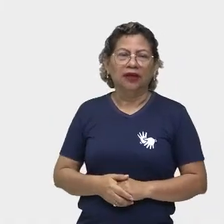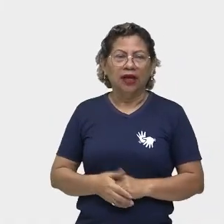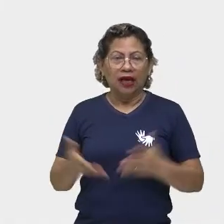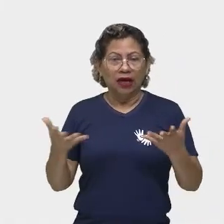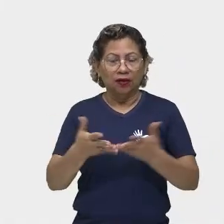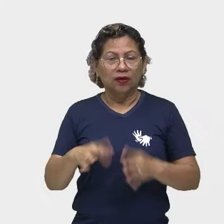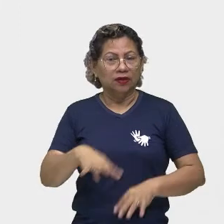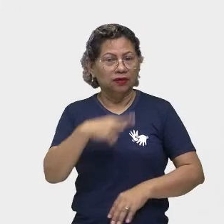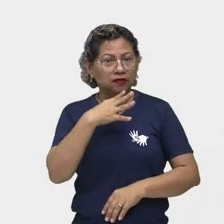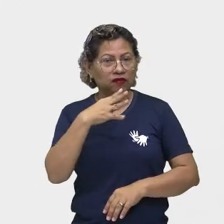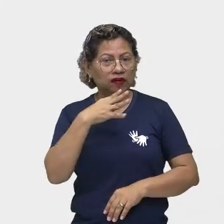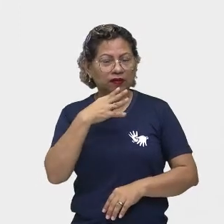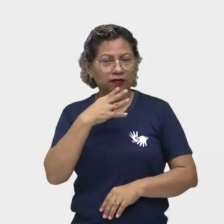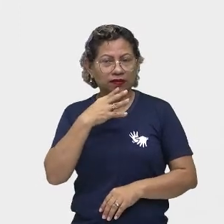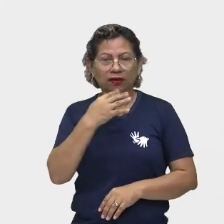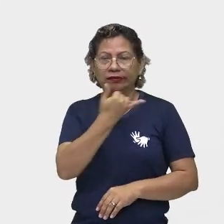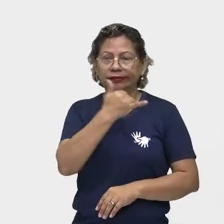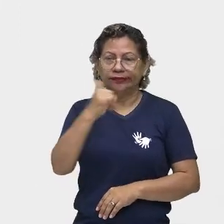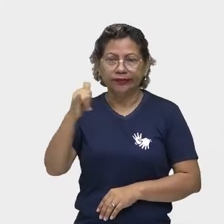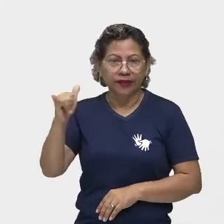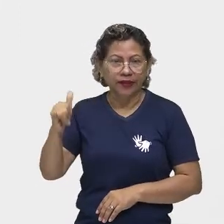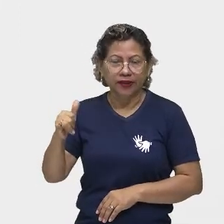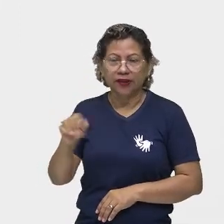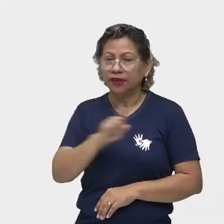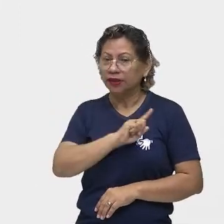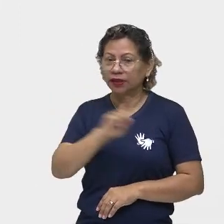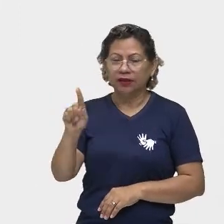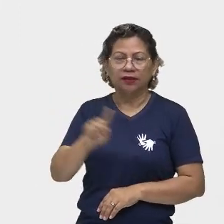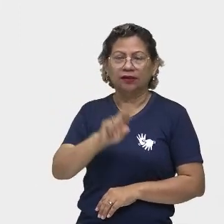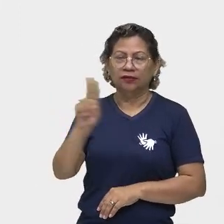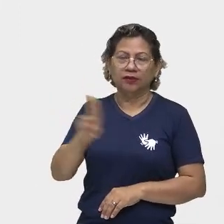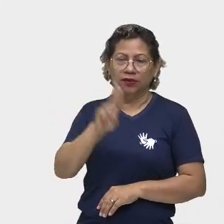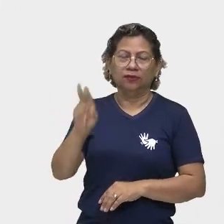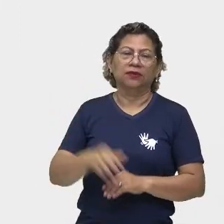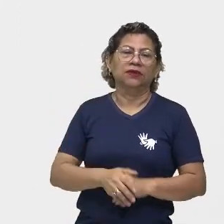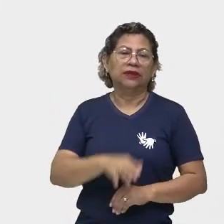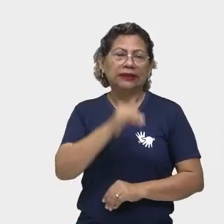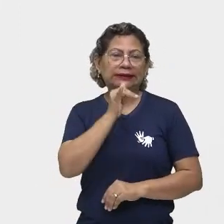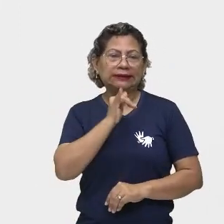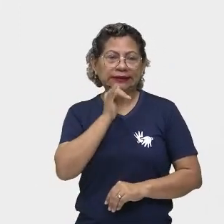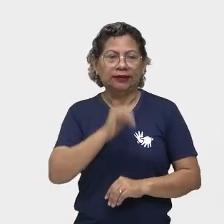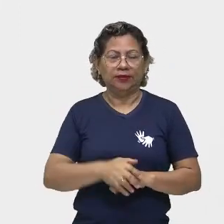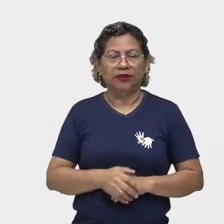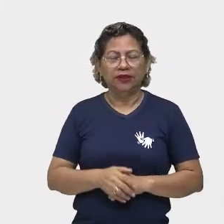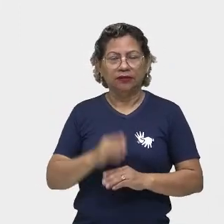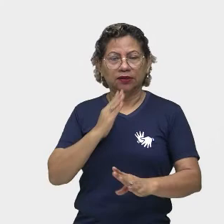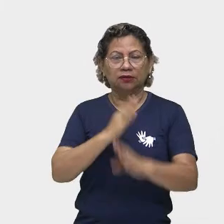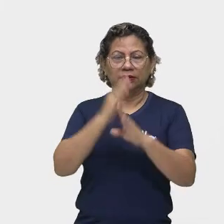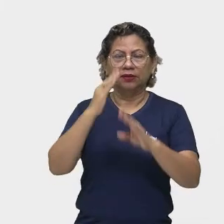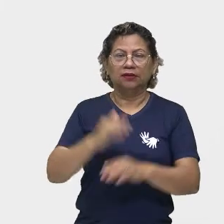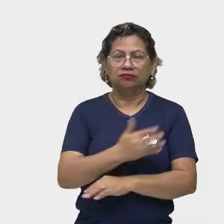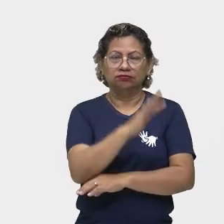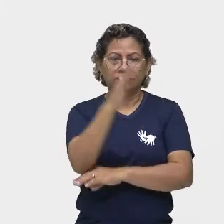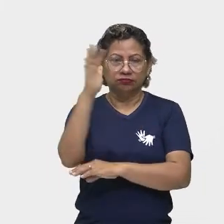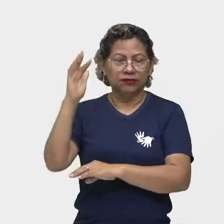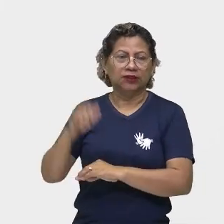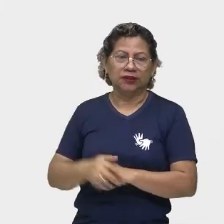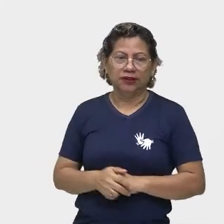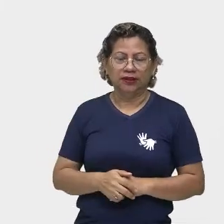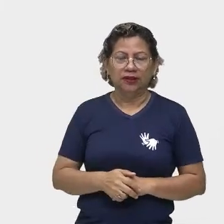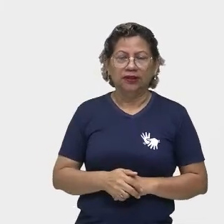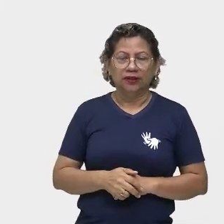São aquelas que se encontram na natureza em grandes quantidades, mas uma vez esgotadas, elas não